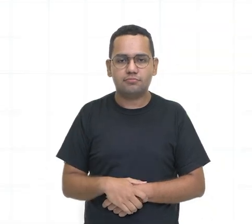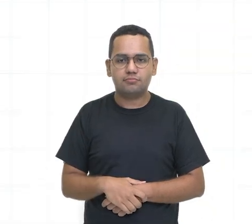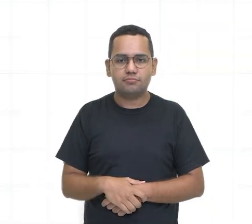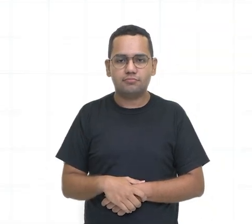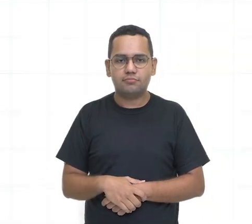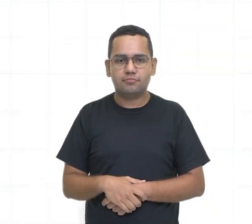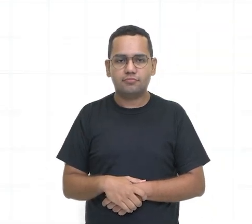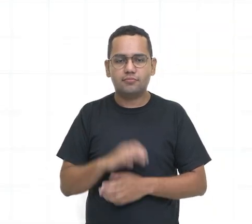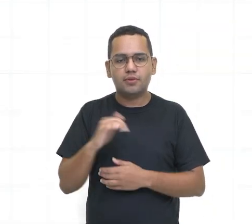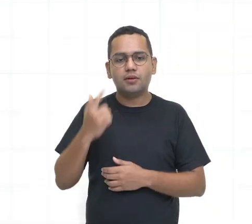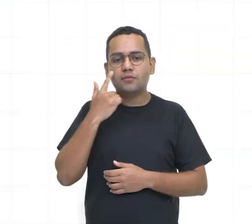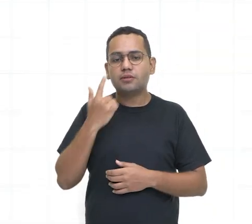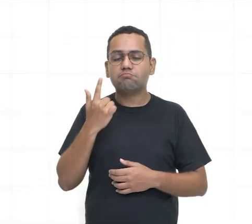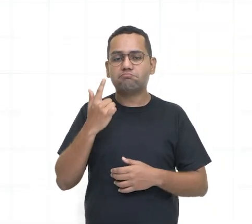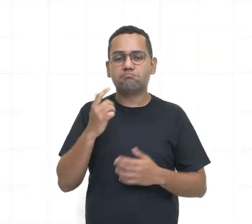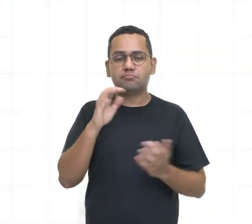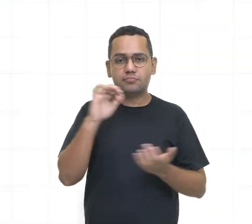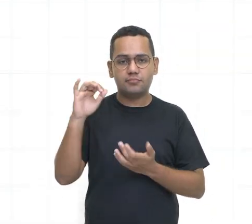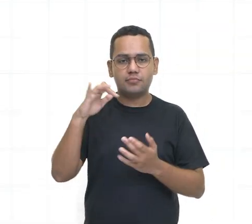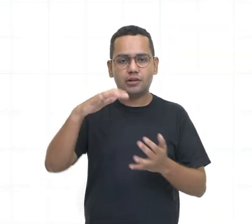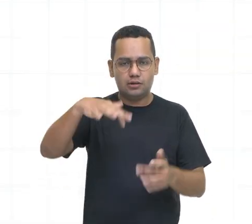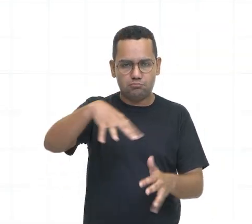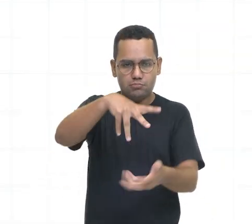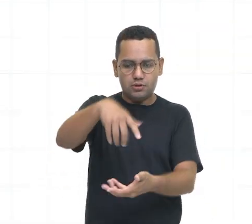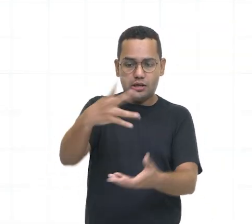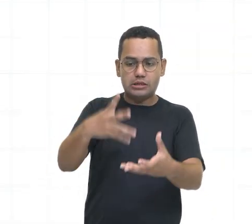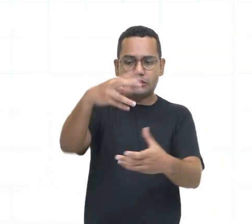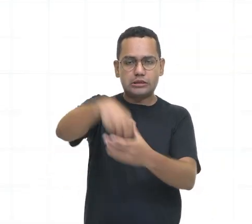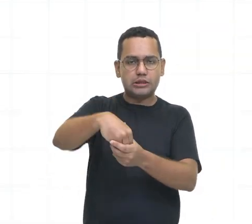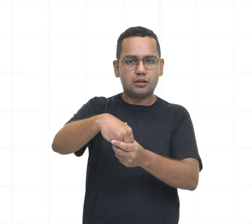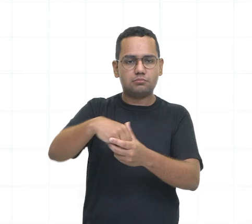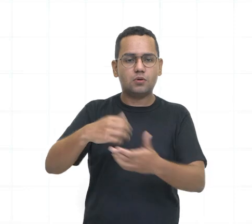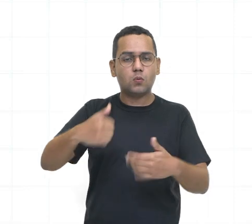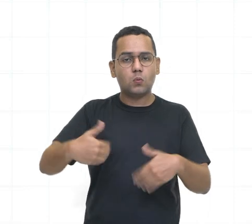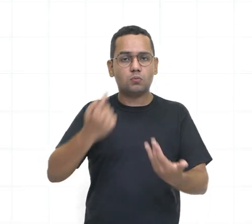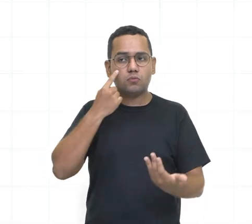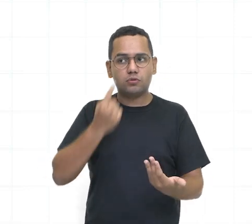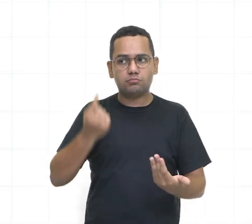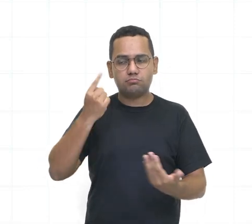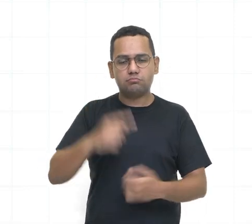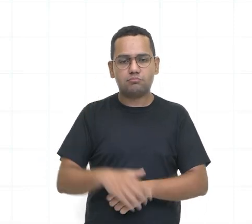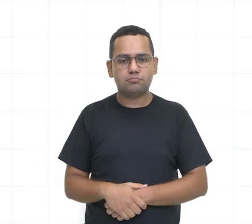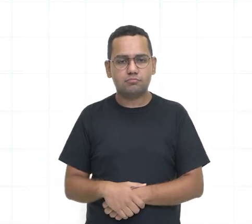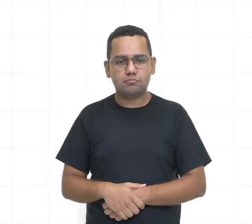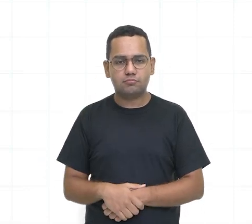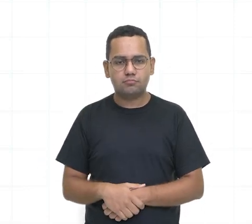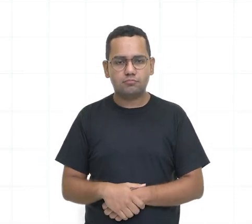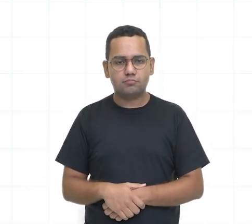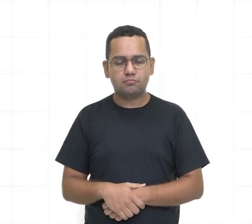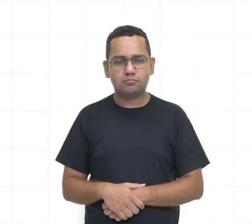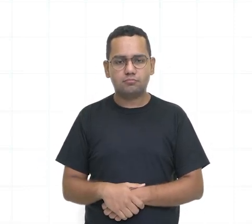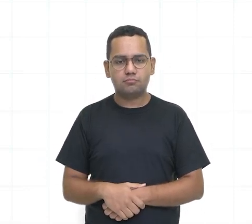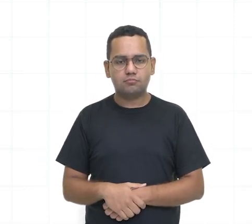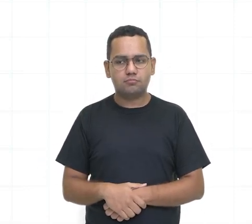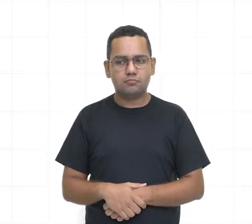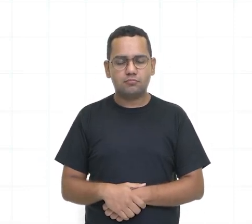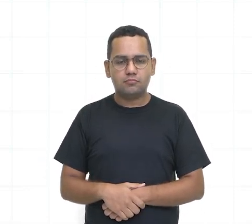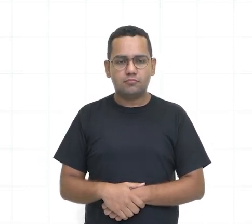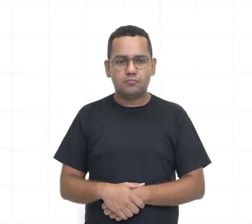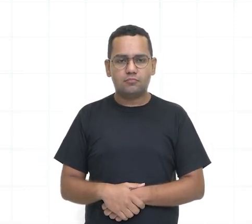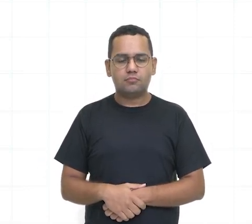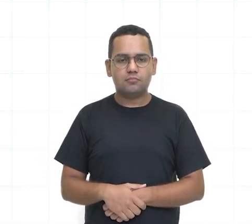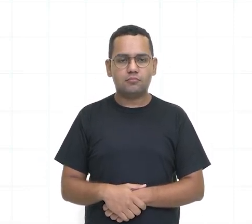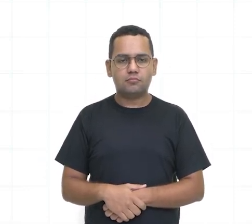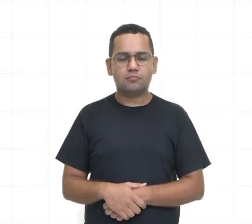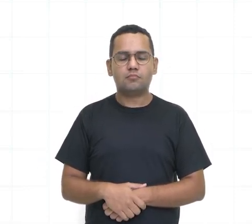estrelas, eu vou destacar para você o seguinte. Tem um detalhe, né, básico. A maioria das estrelas é formada, né,